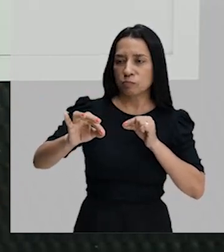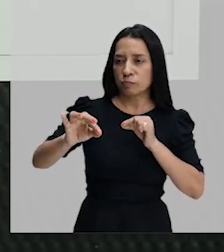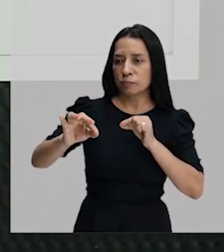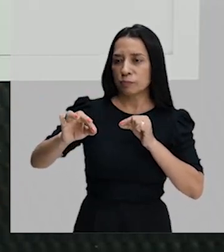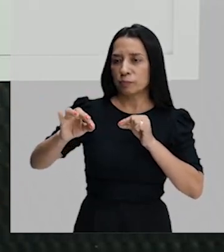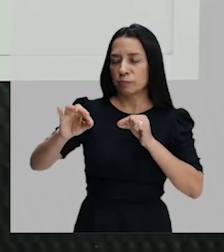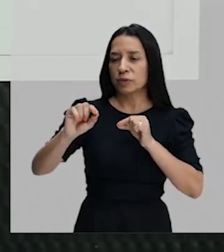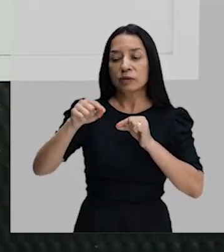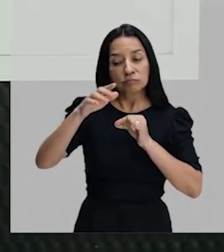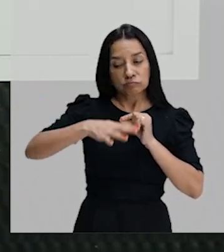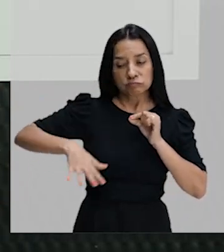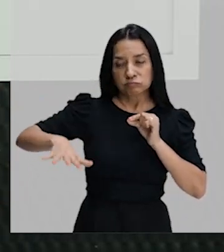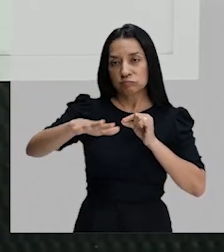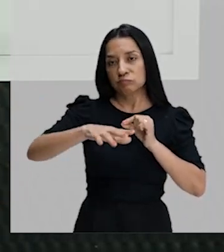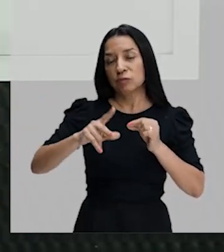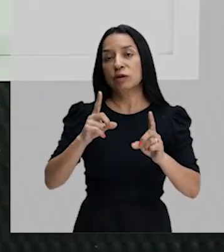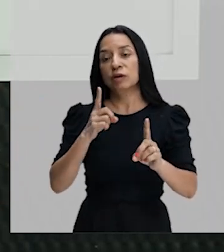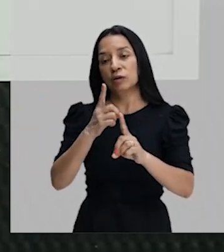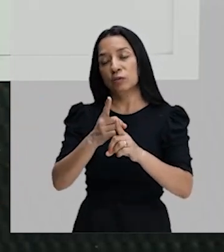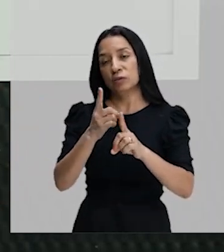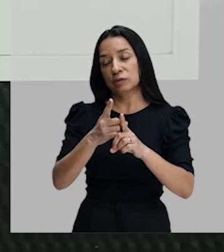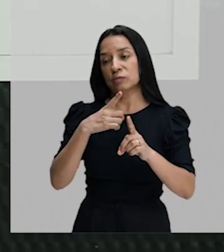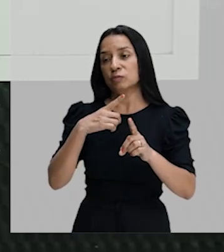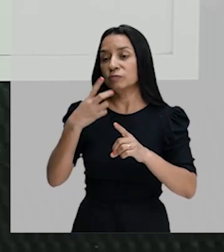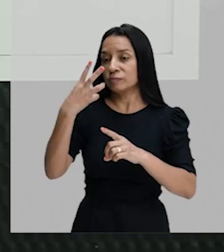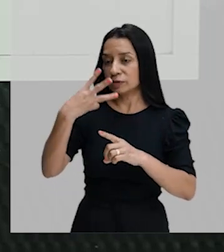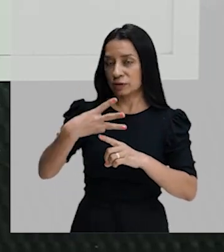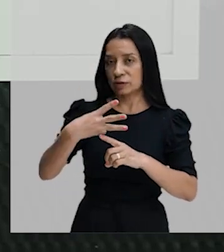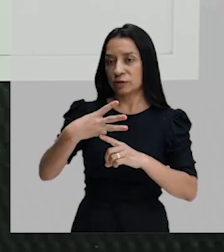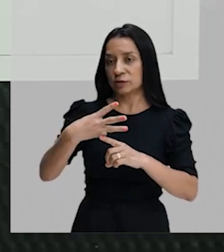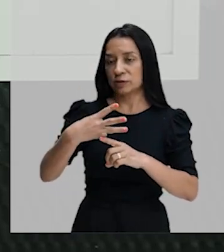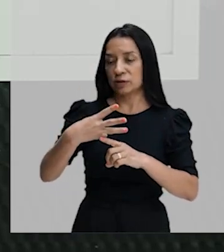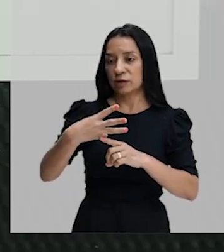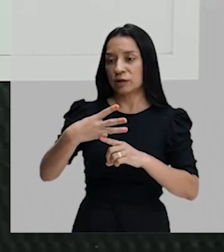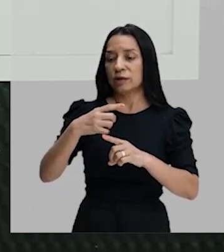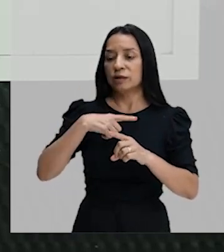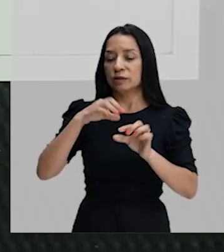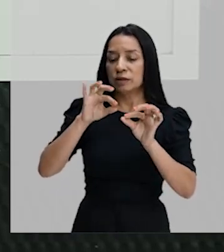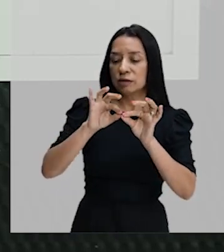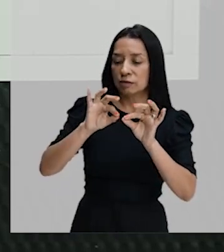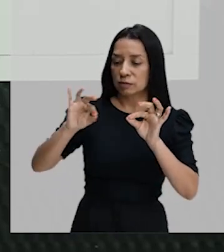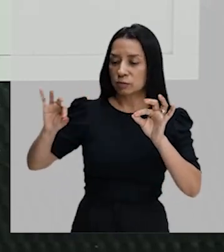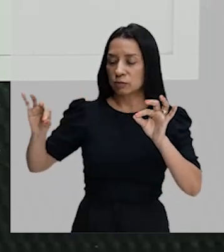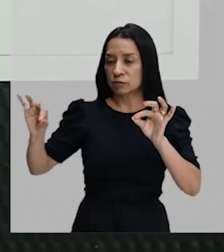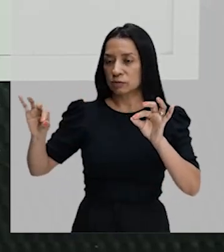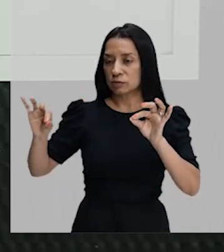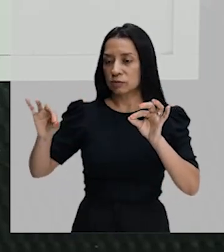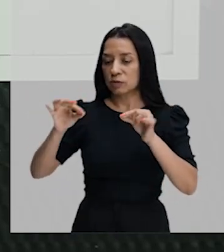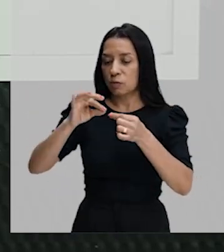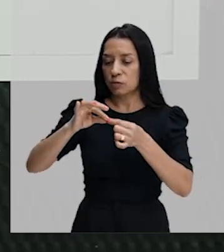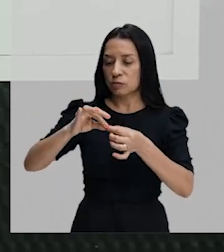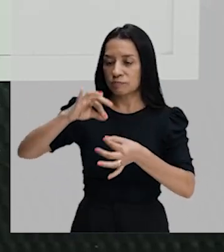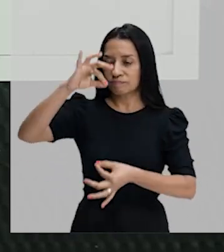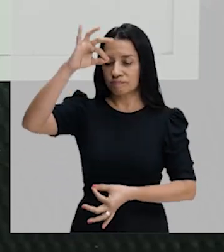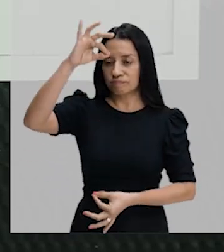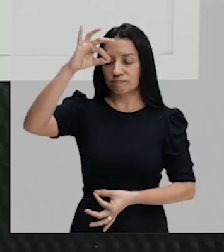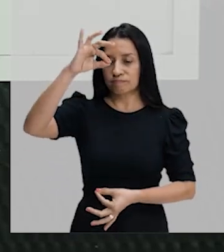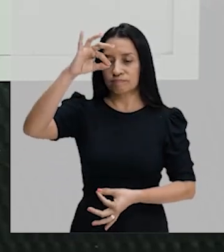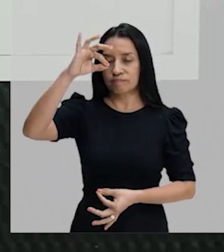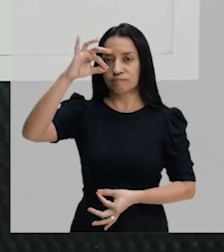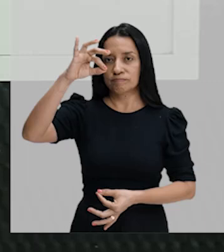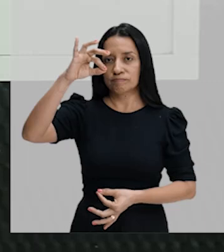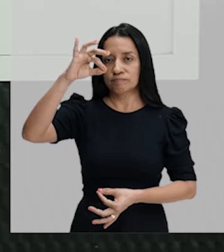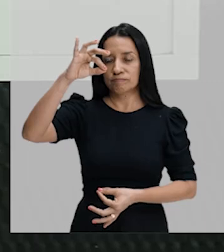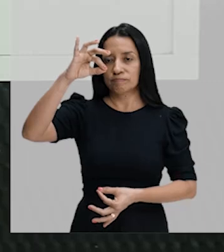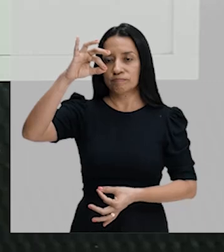orientação. Nós temos a reta horizontal, nós temos a vertical e